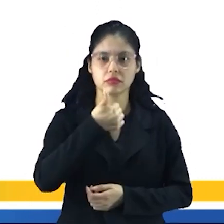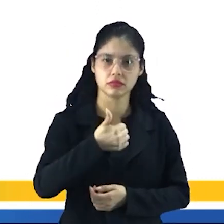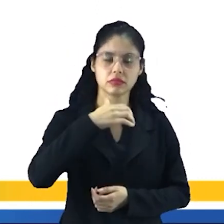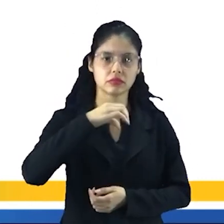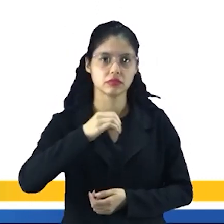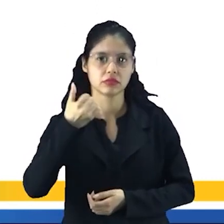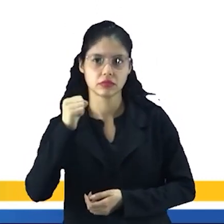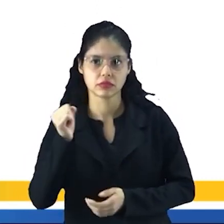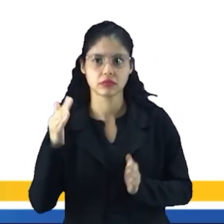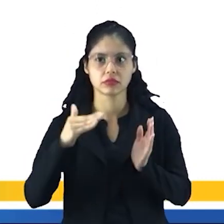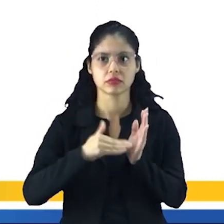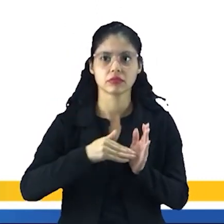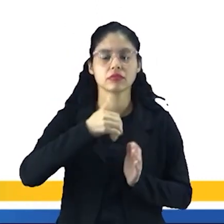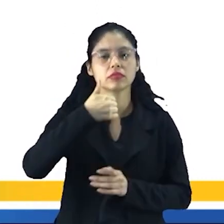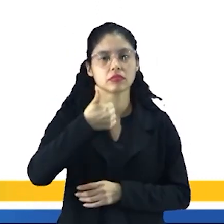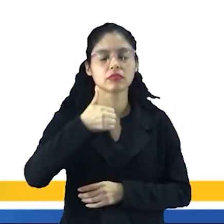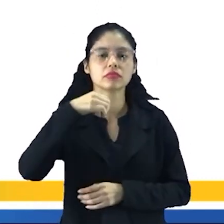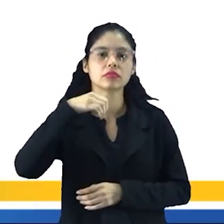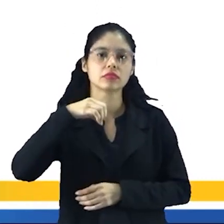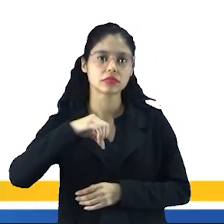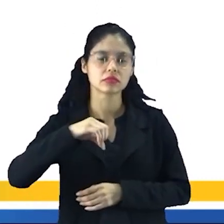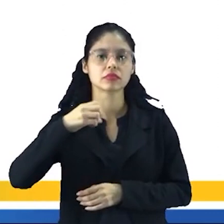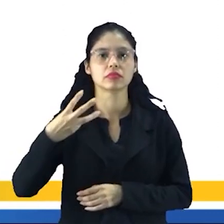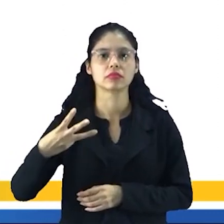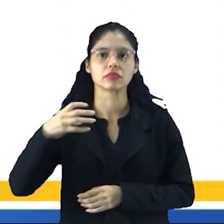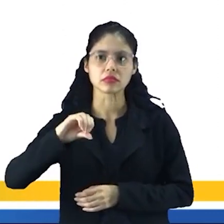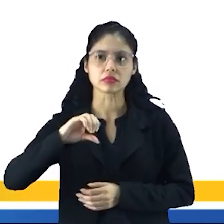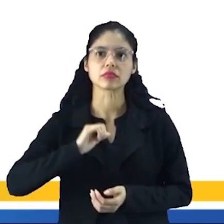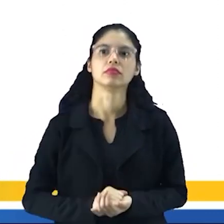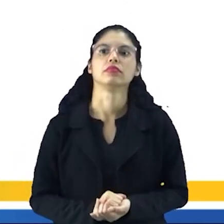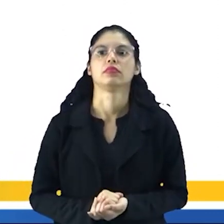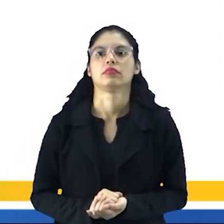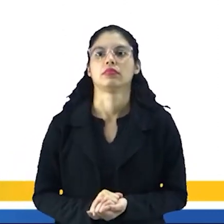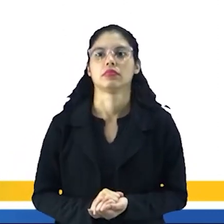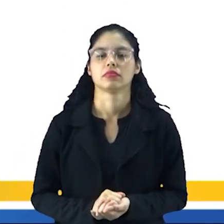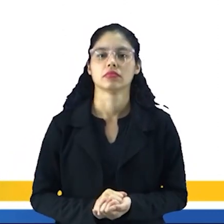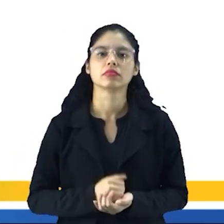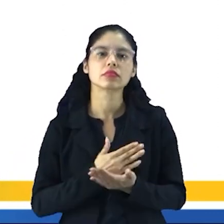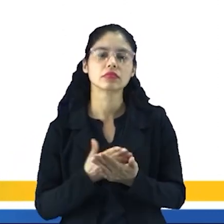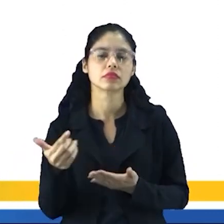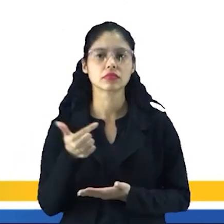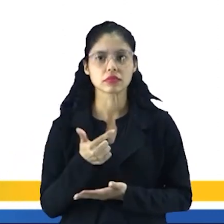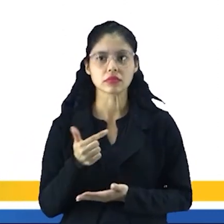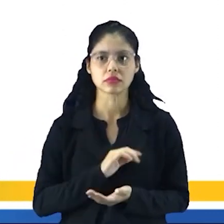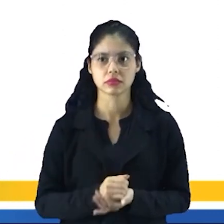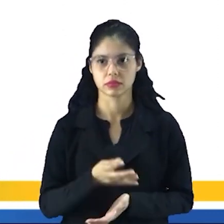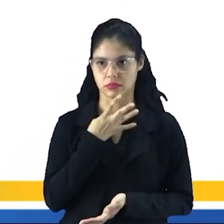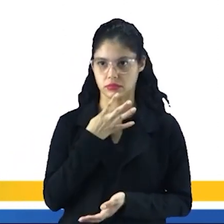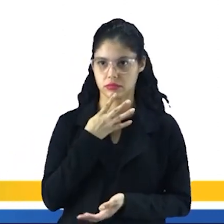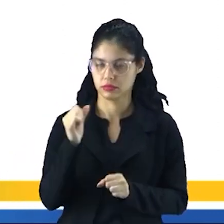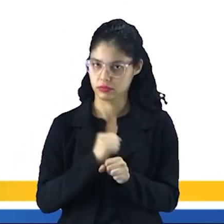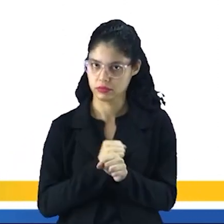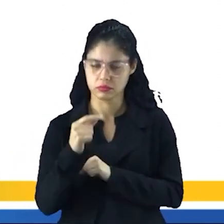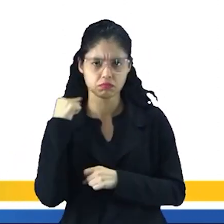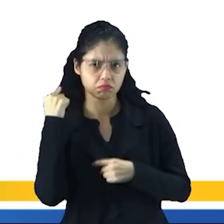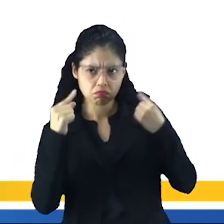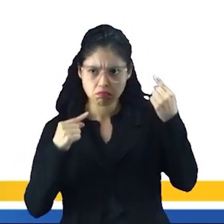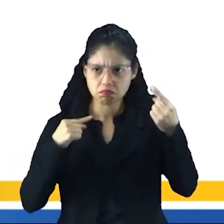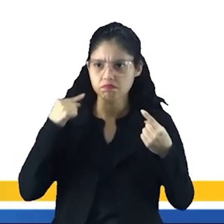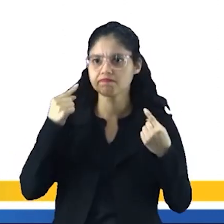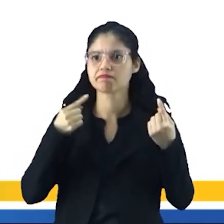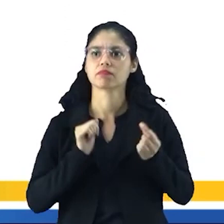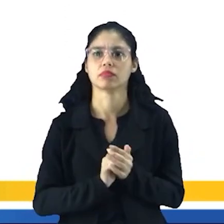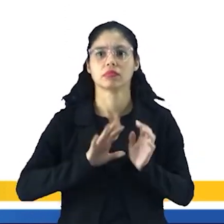guerras, 1918, quando termina a primeira, até 39, início da segunda, foi conhecido como Anos